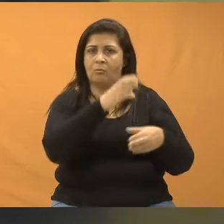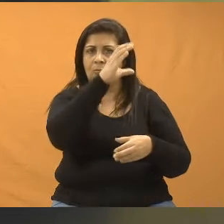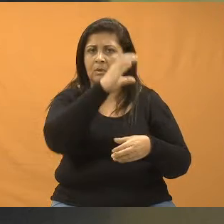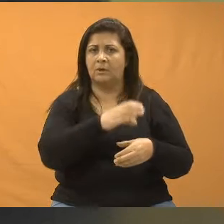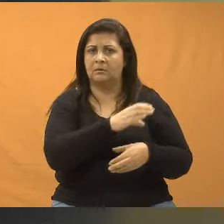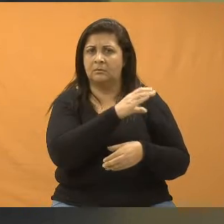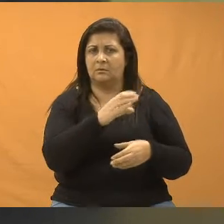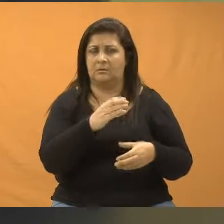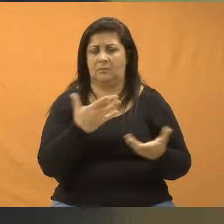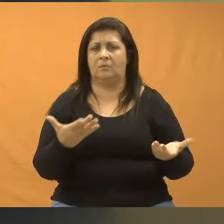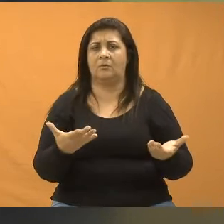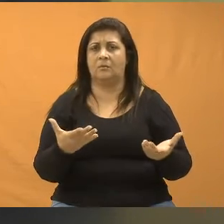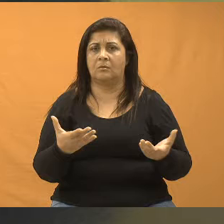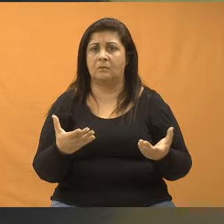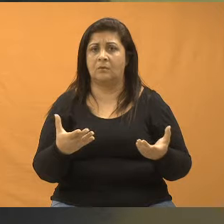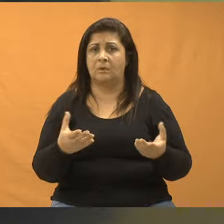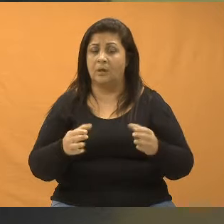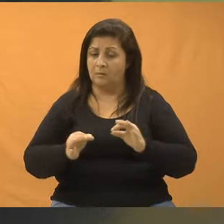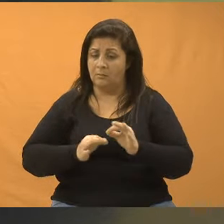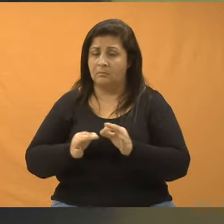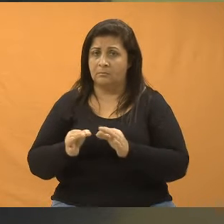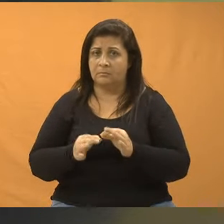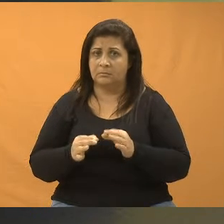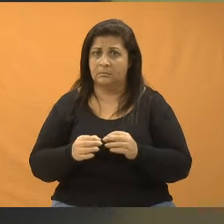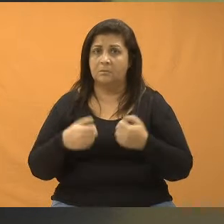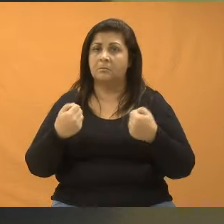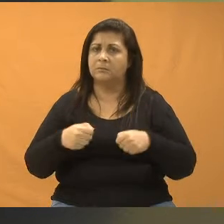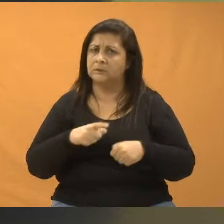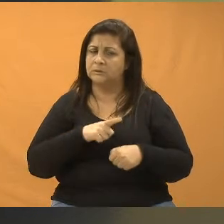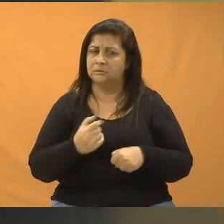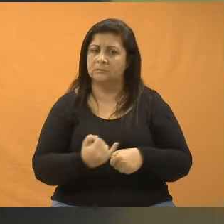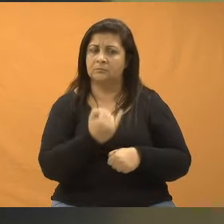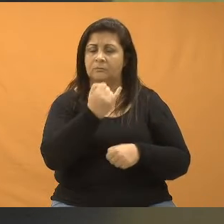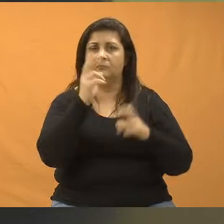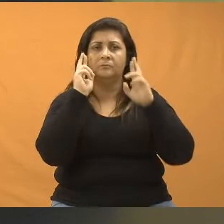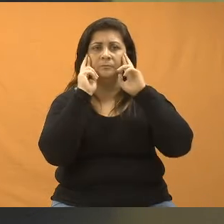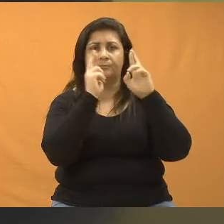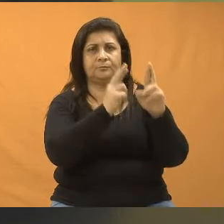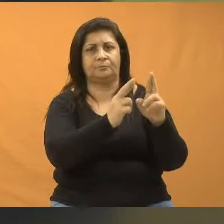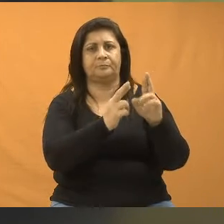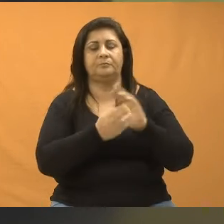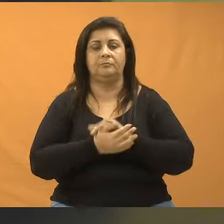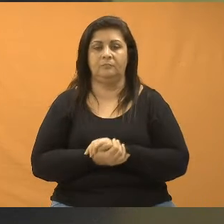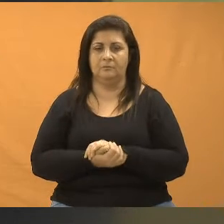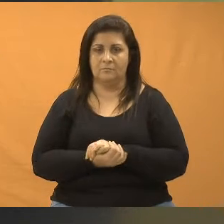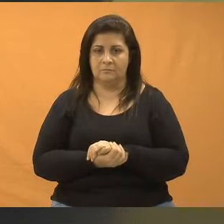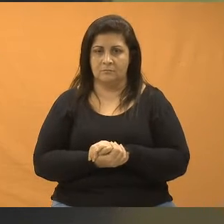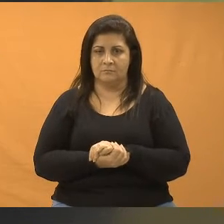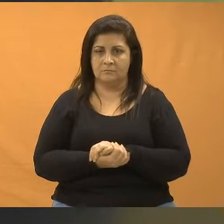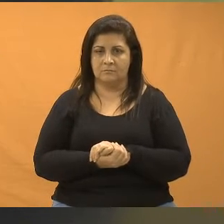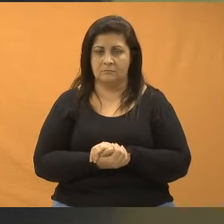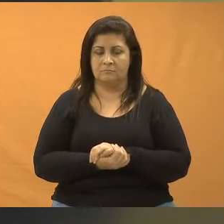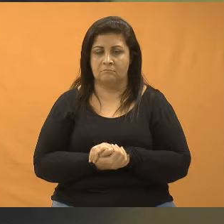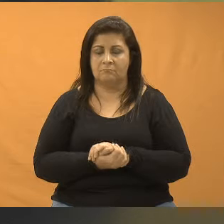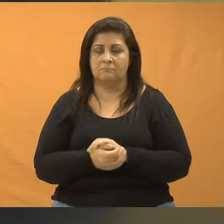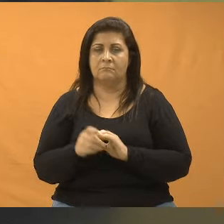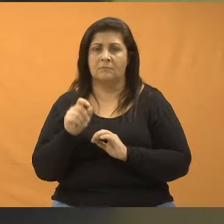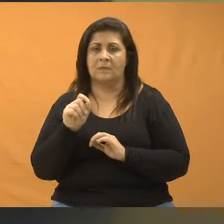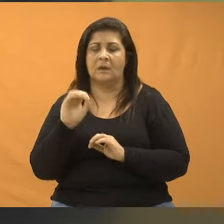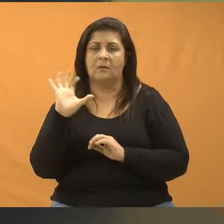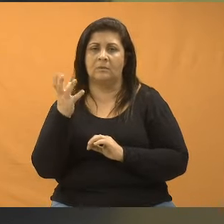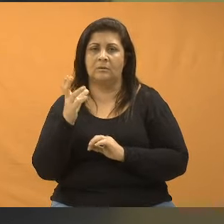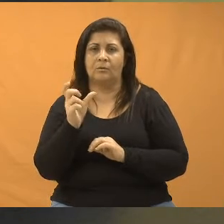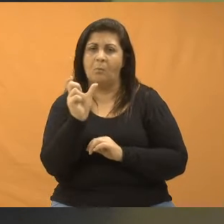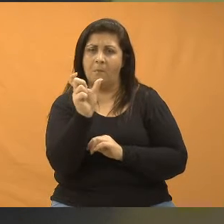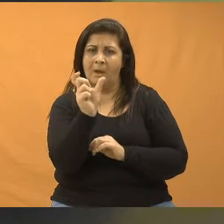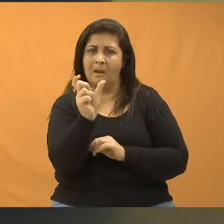organização da sociedade civil da cidade que precisa ter o seu valor respeitado. O que acontece é que a Irmandade